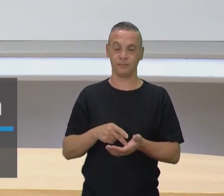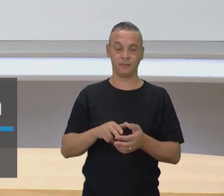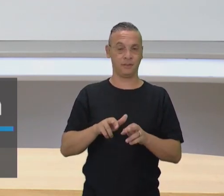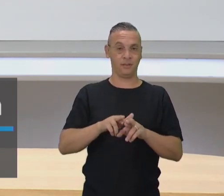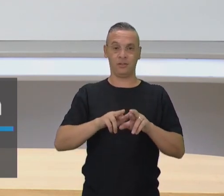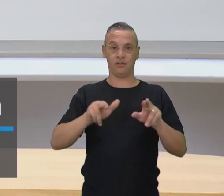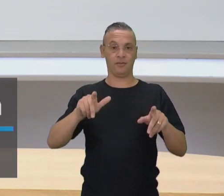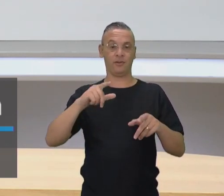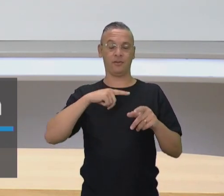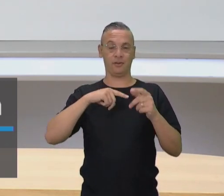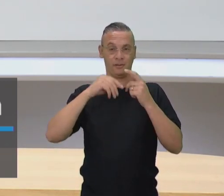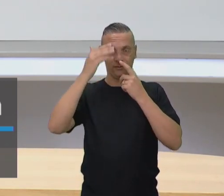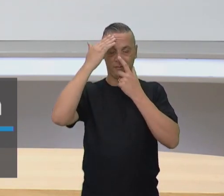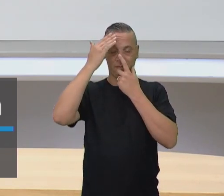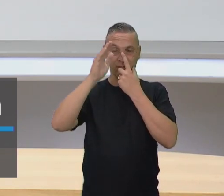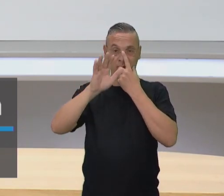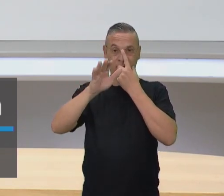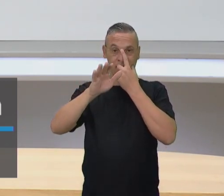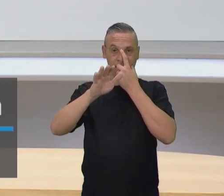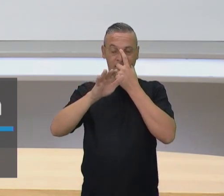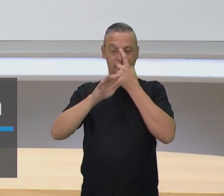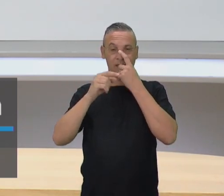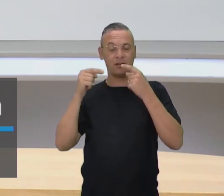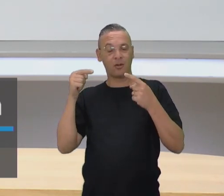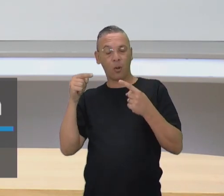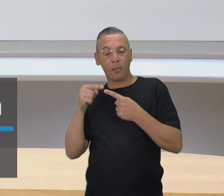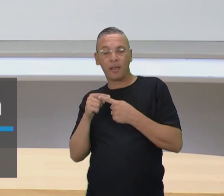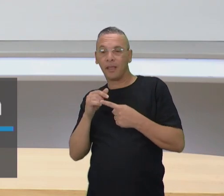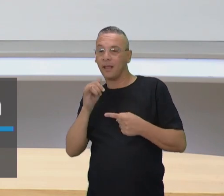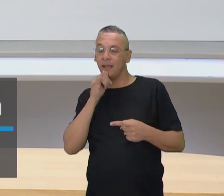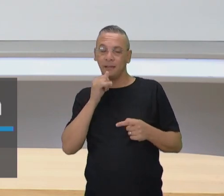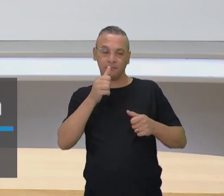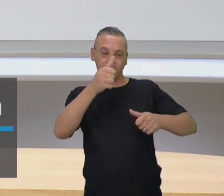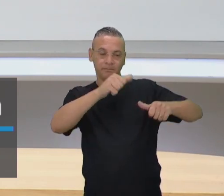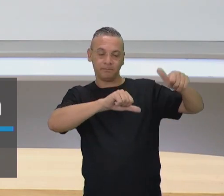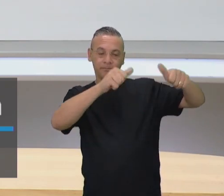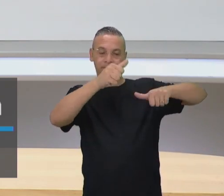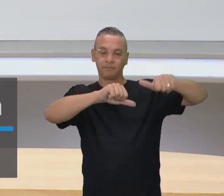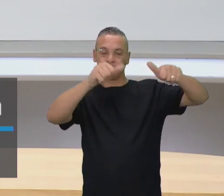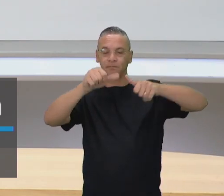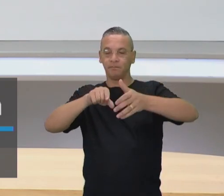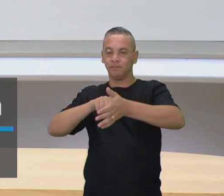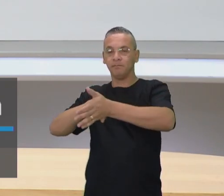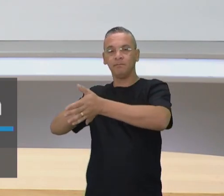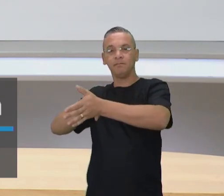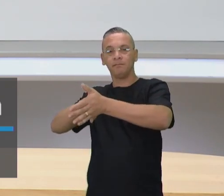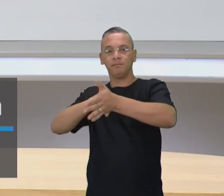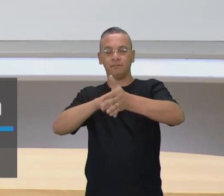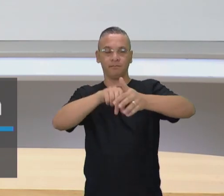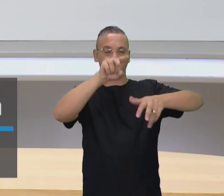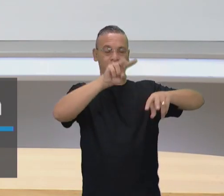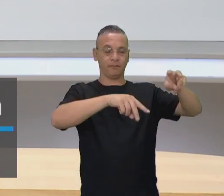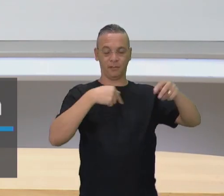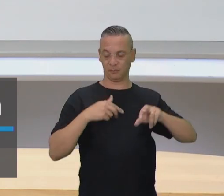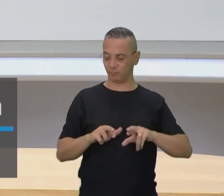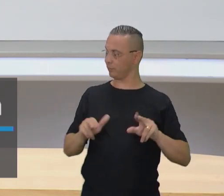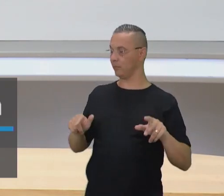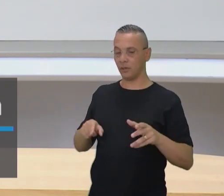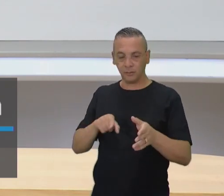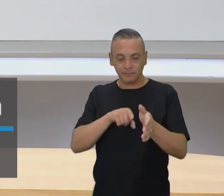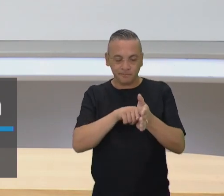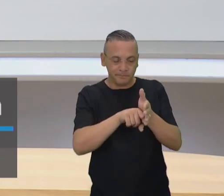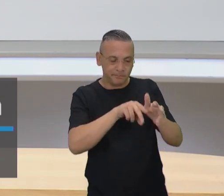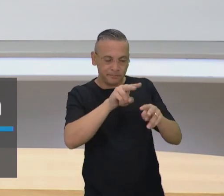é outra perspectiva, mas é uma perspectiva mais de análise e não aquela perspectiva de simplesmente eu penso diferente, não, é uma